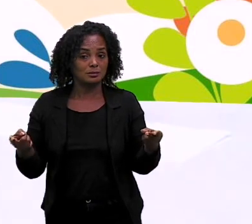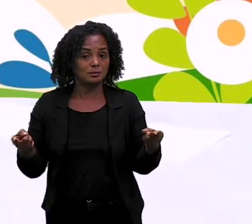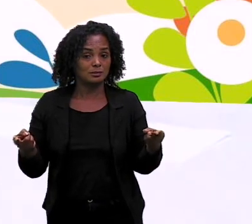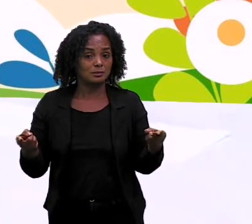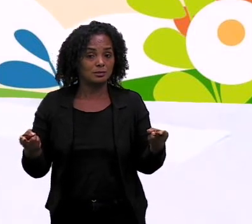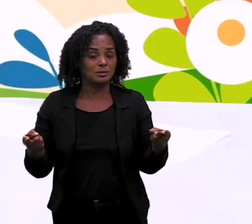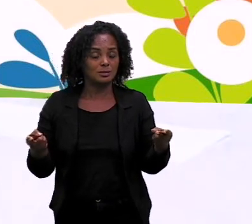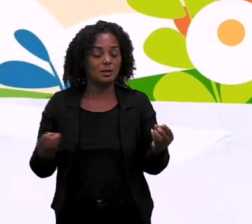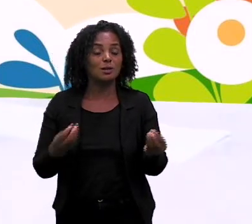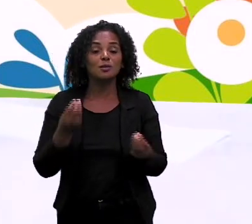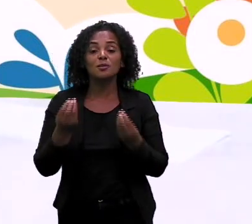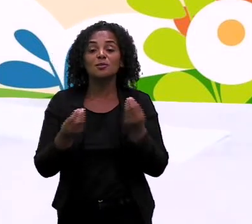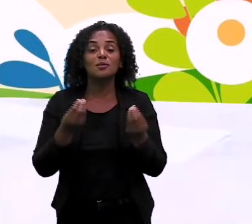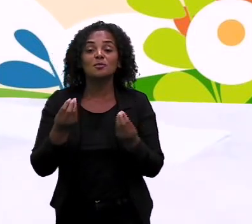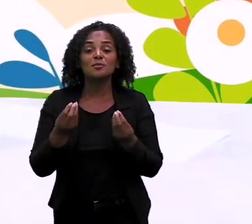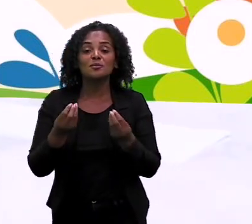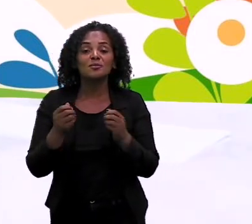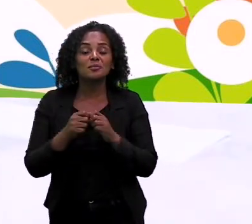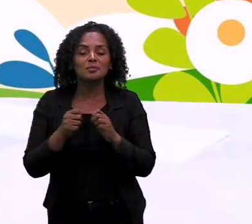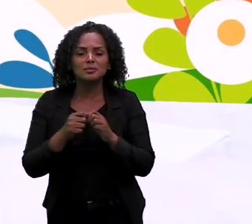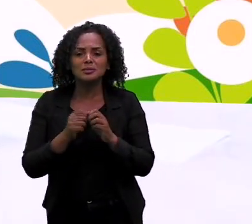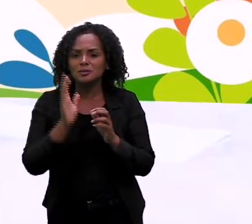Será como ele vai ficar?